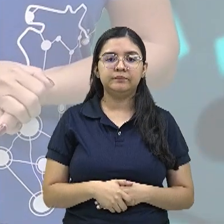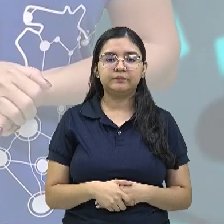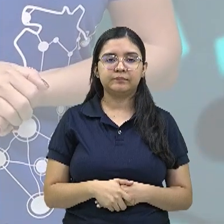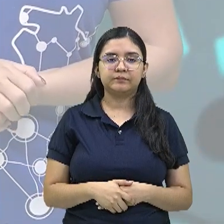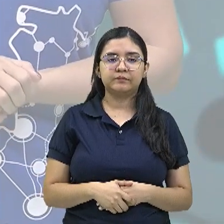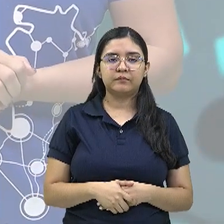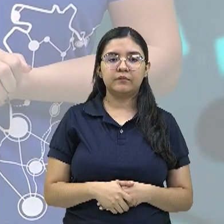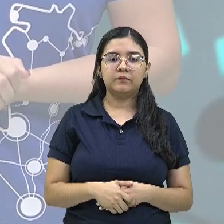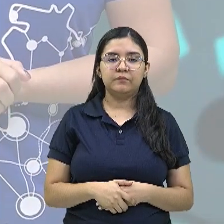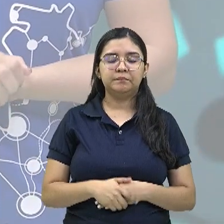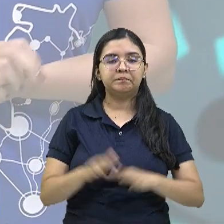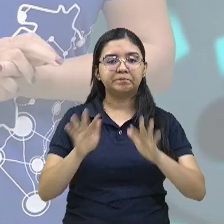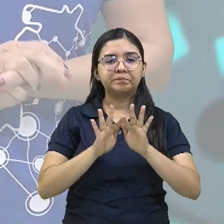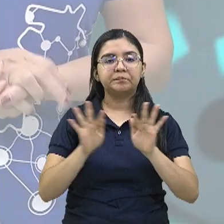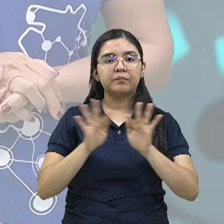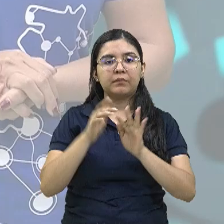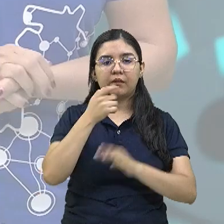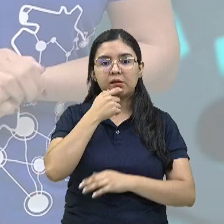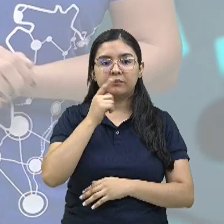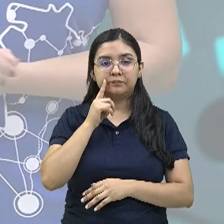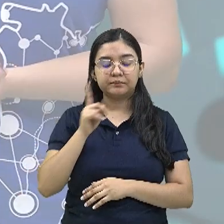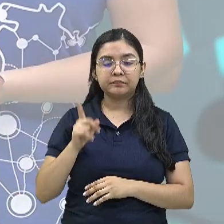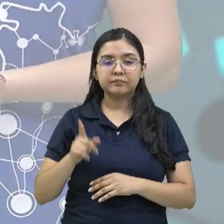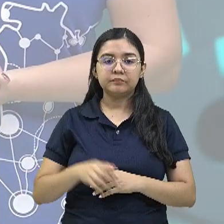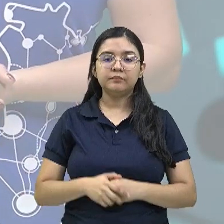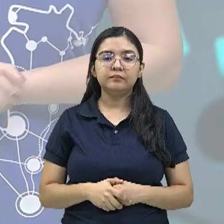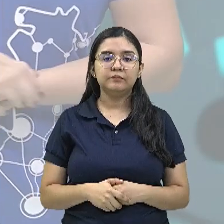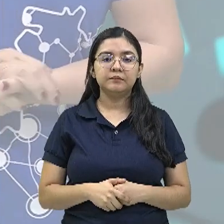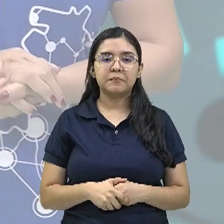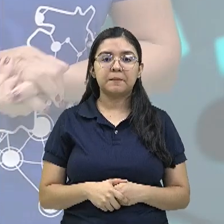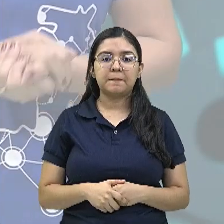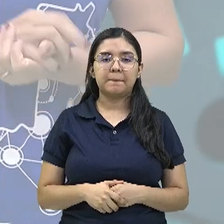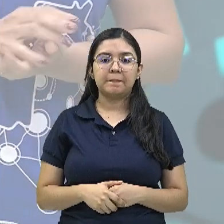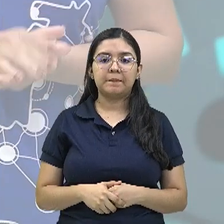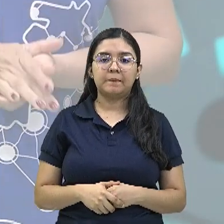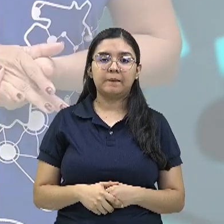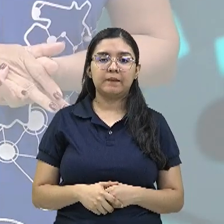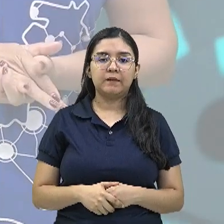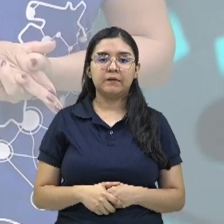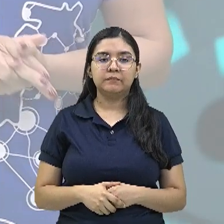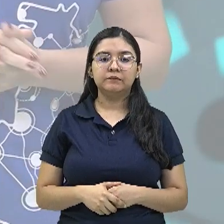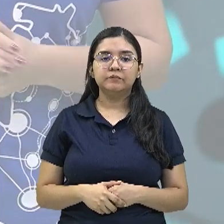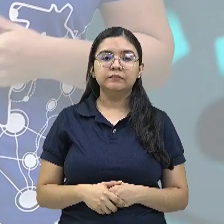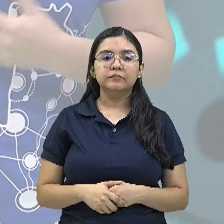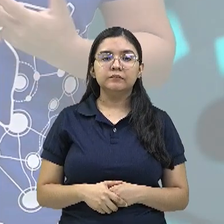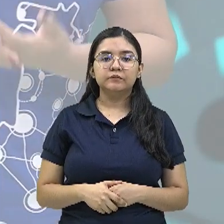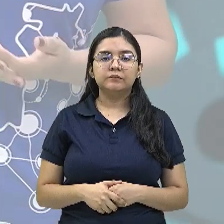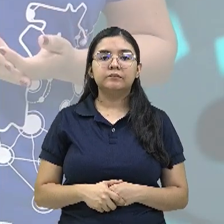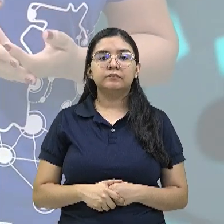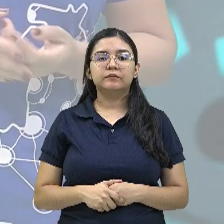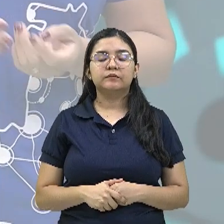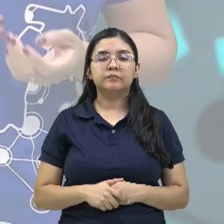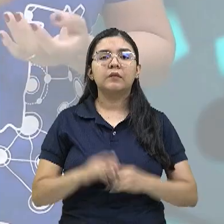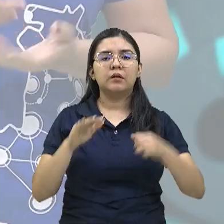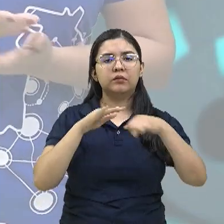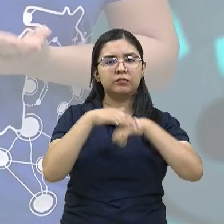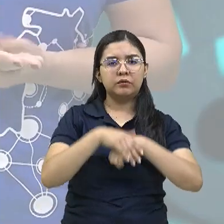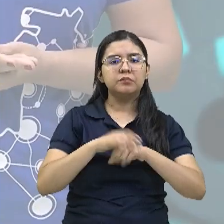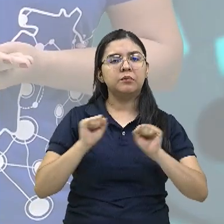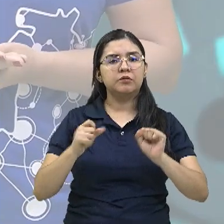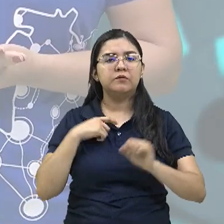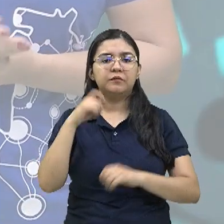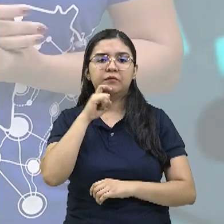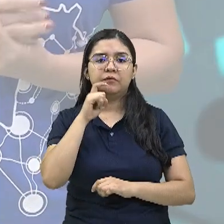can get cold there at night, so take a jacket. Pode fazer frio lá à noite, então leve